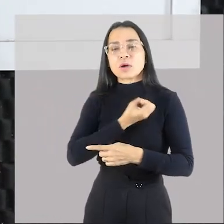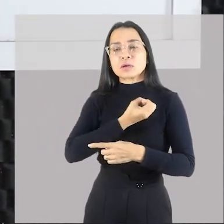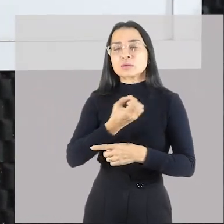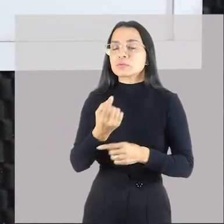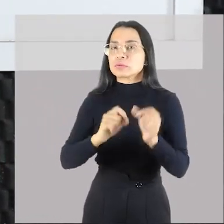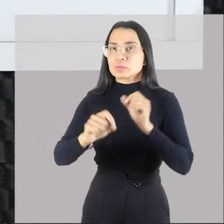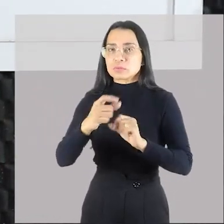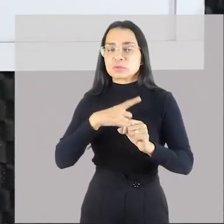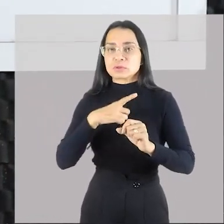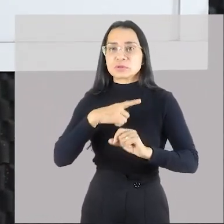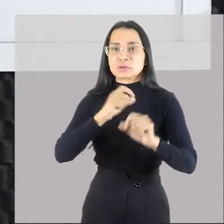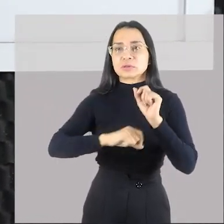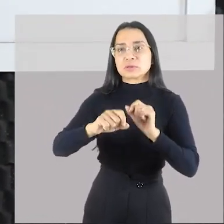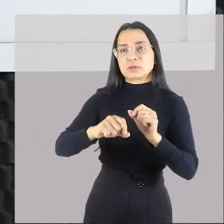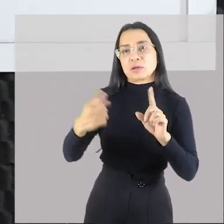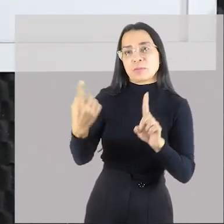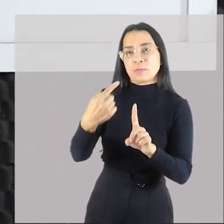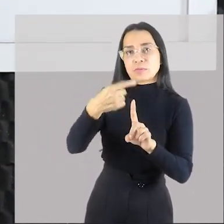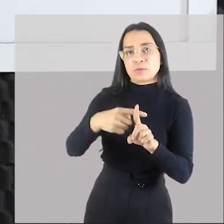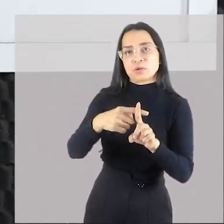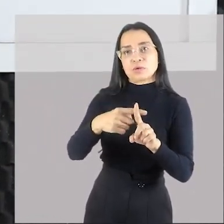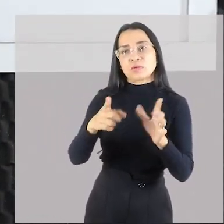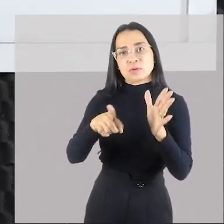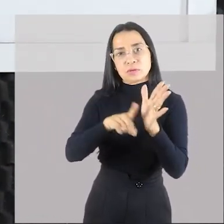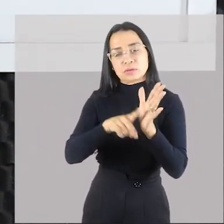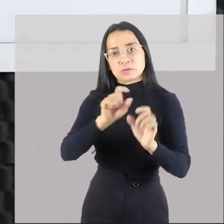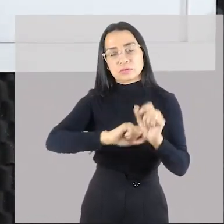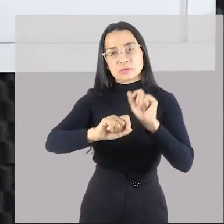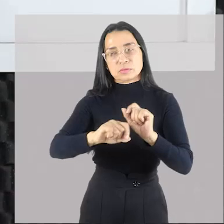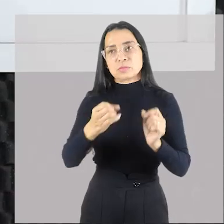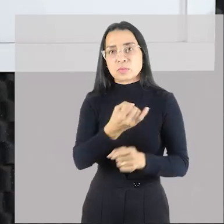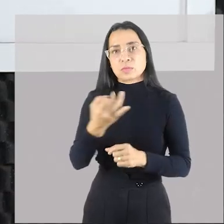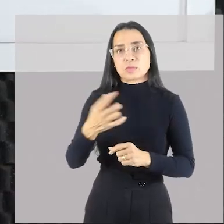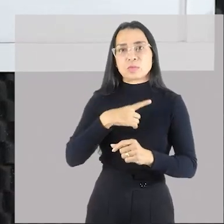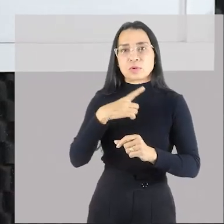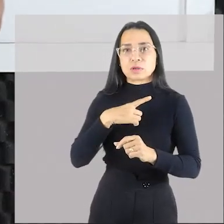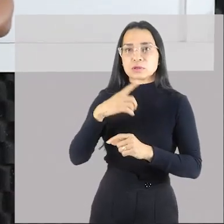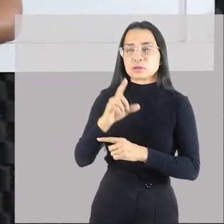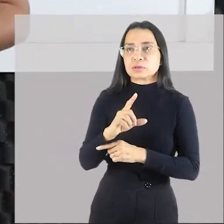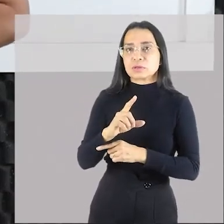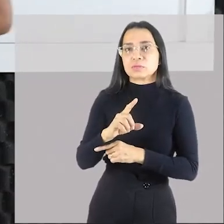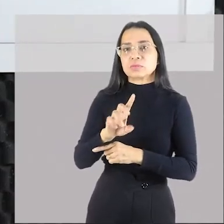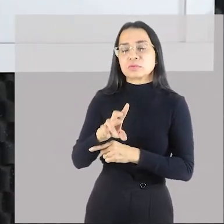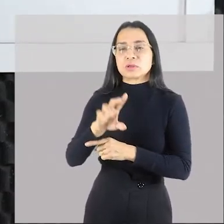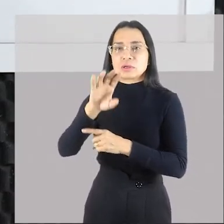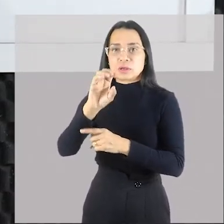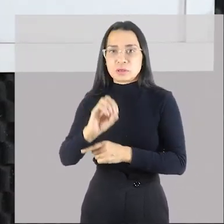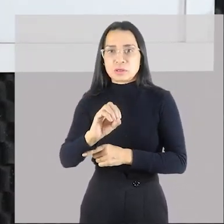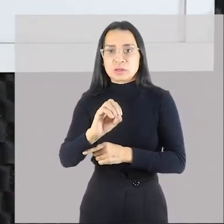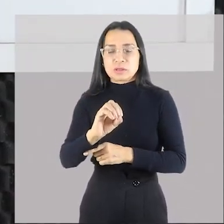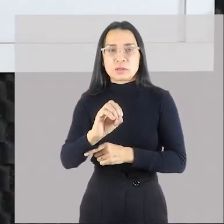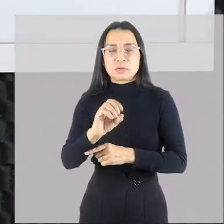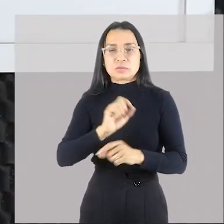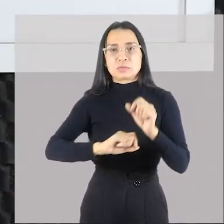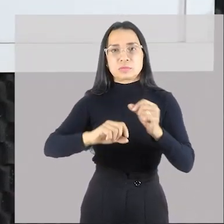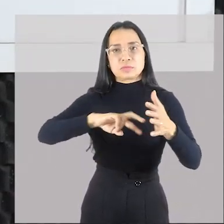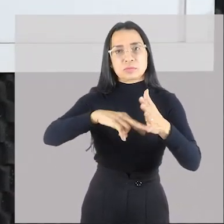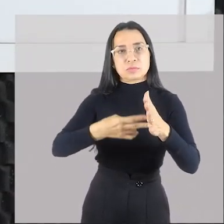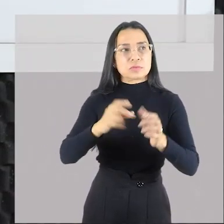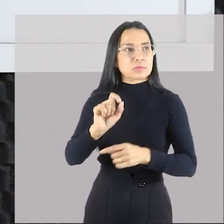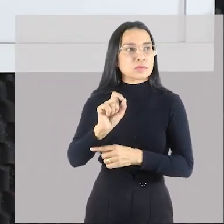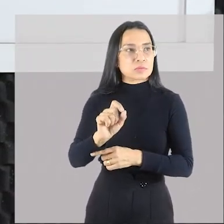têm imagens negativas? E quais valores de x têm imagem zero? Tá? Então, isso significa